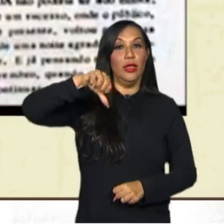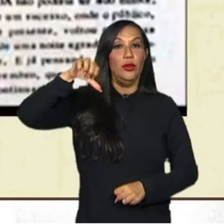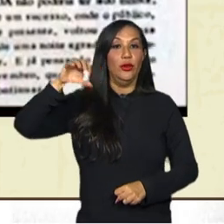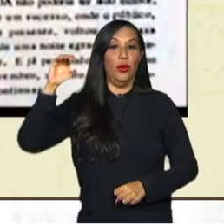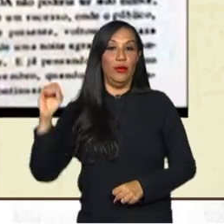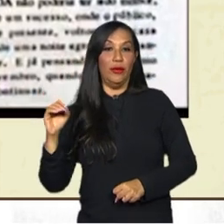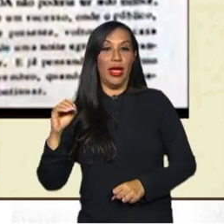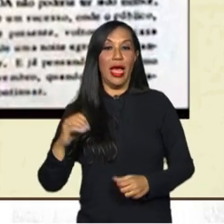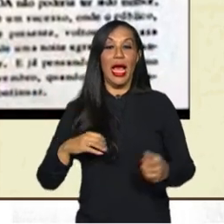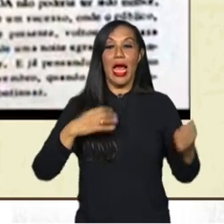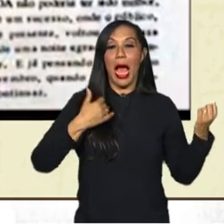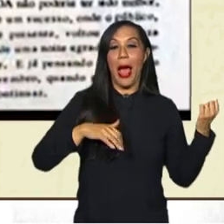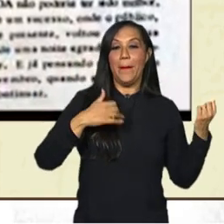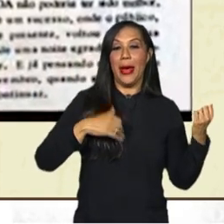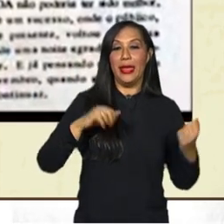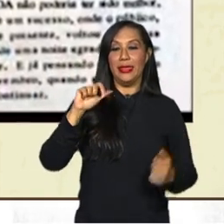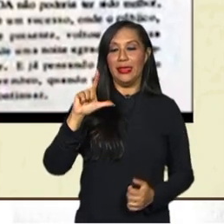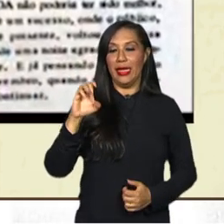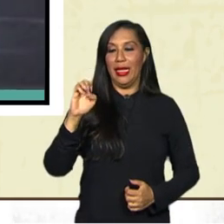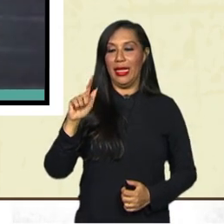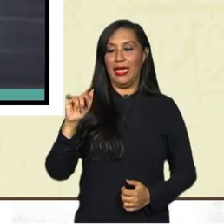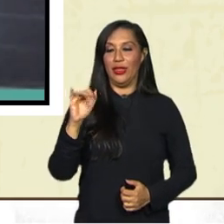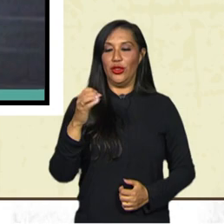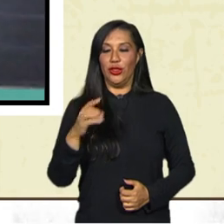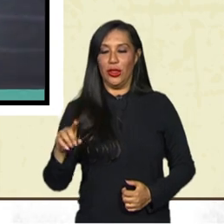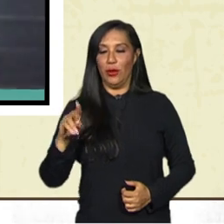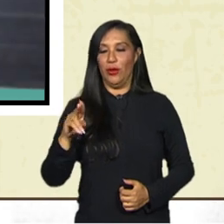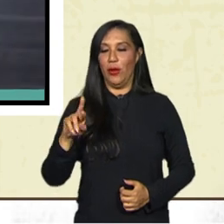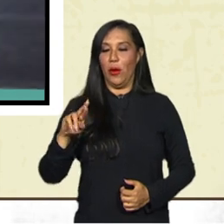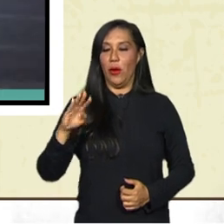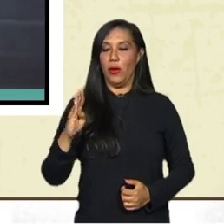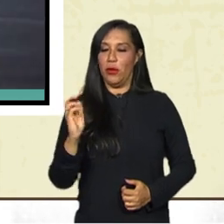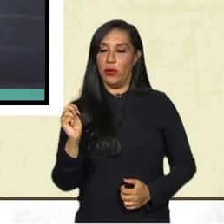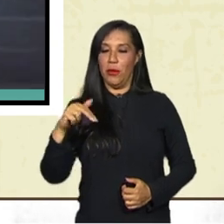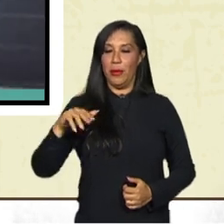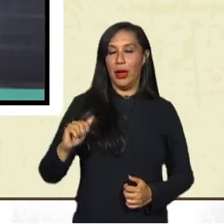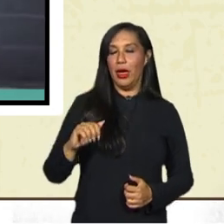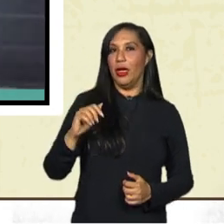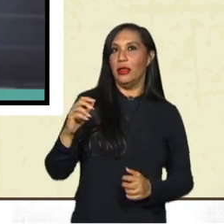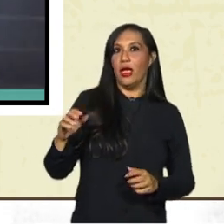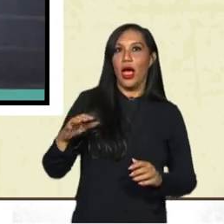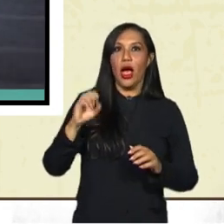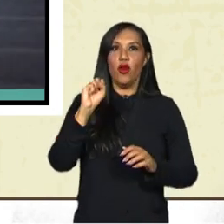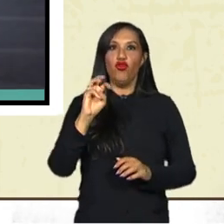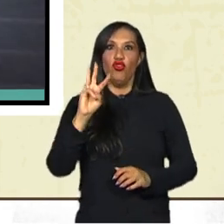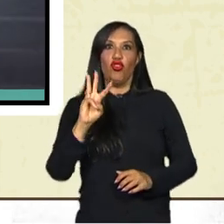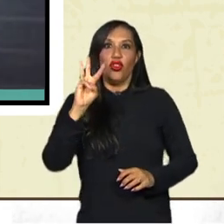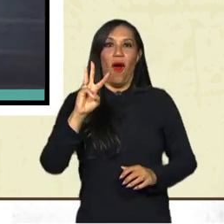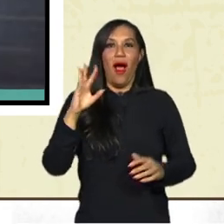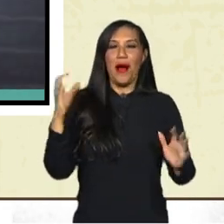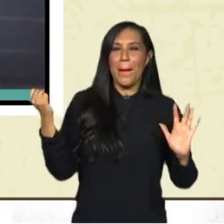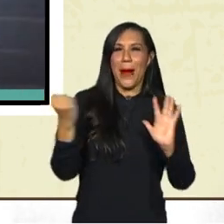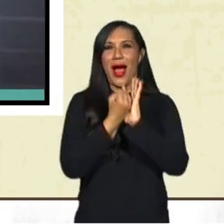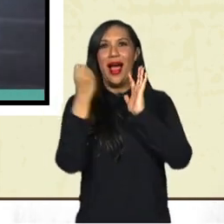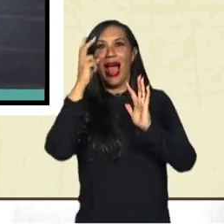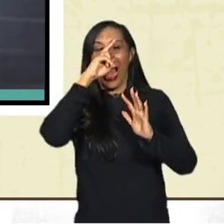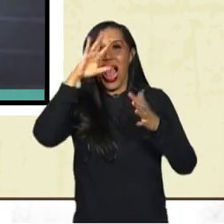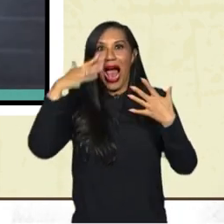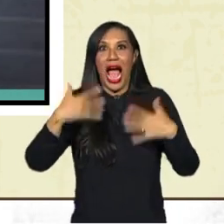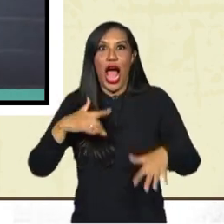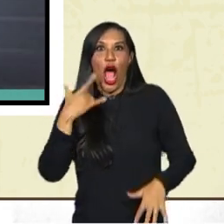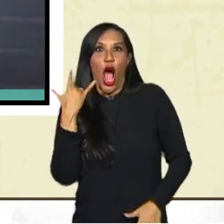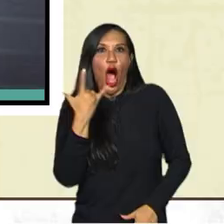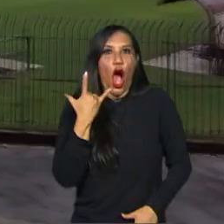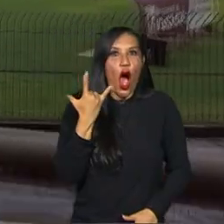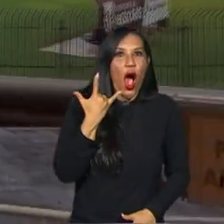a banda Legião Urbana fez um show histórico para o delírio dos fãs do grupo de rock que estava no